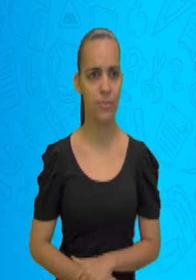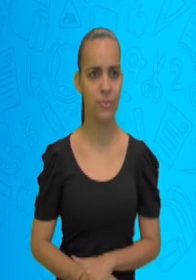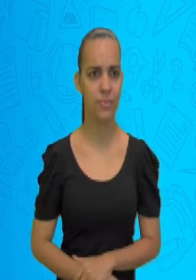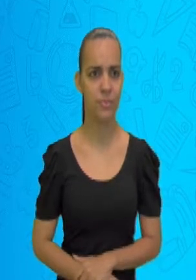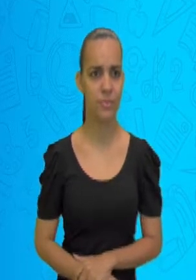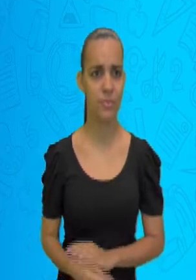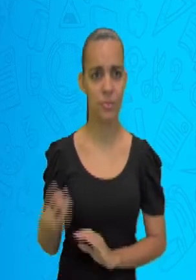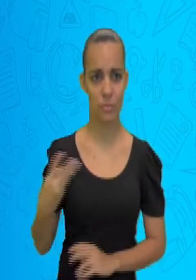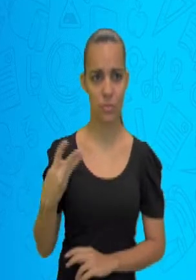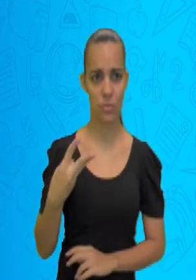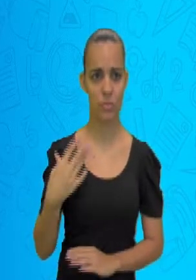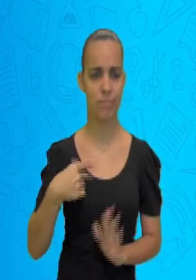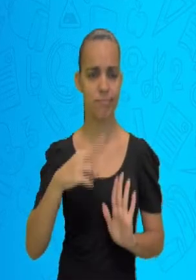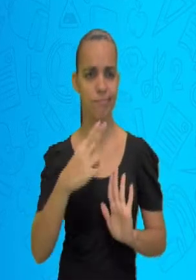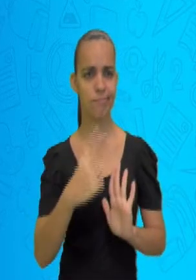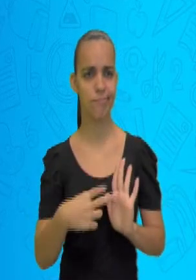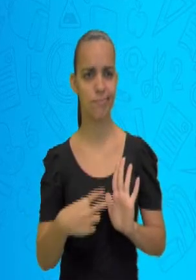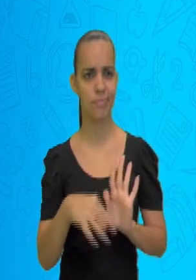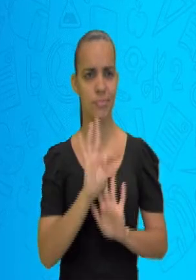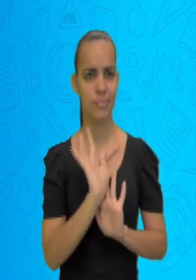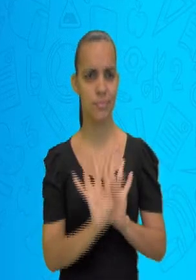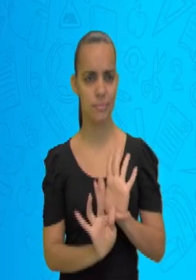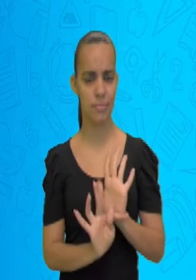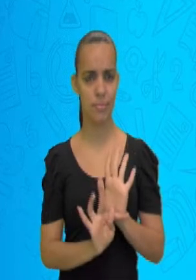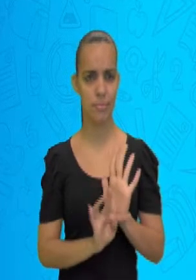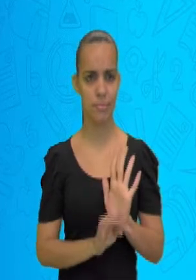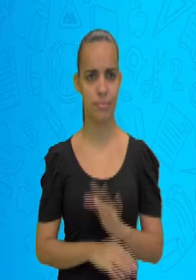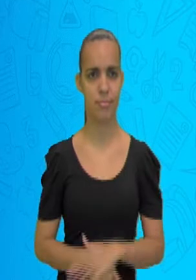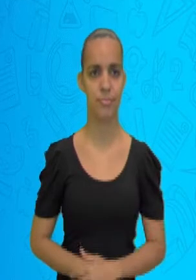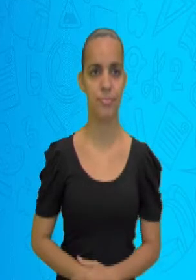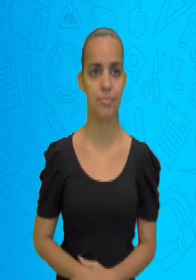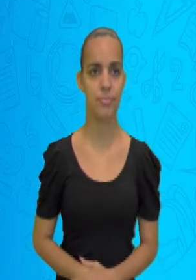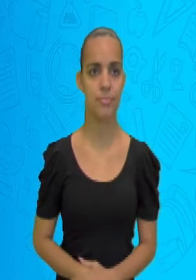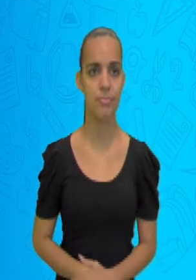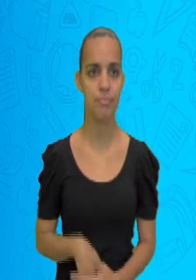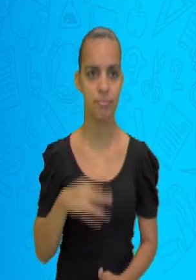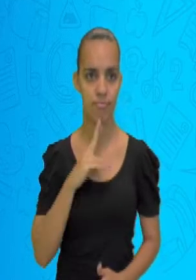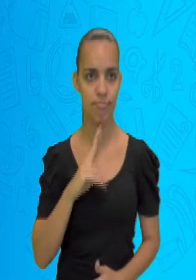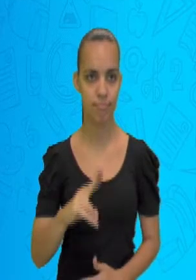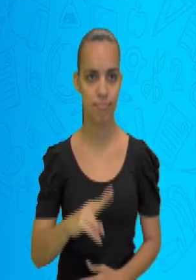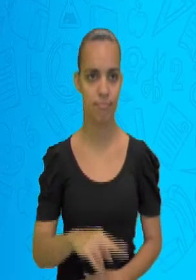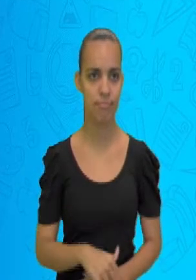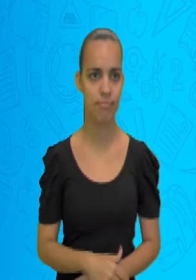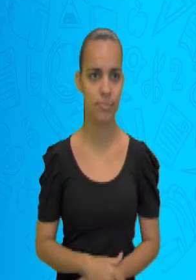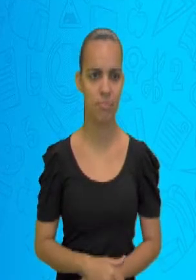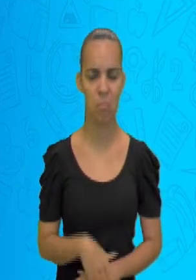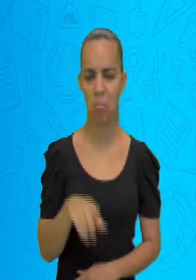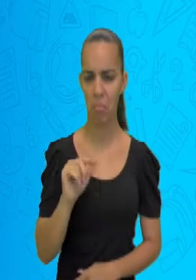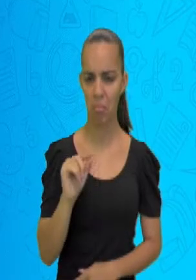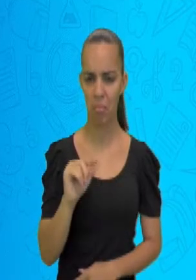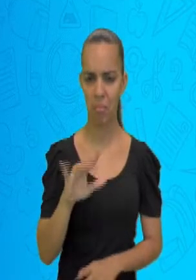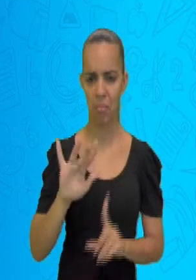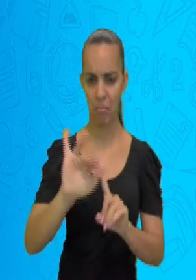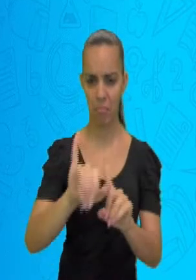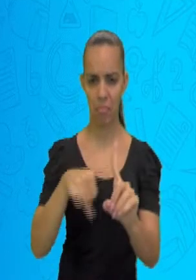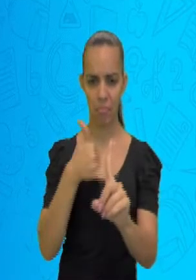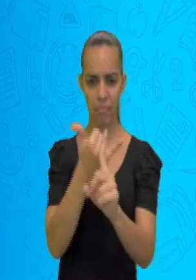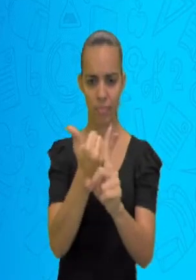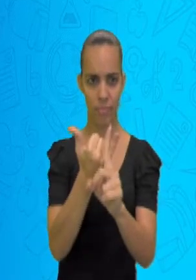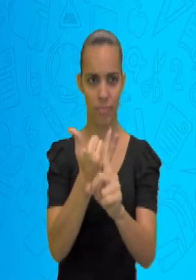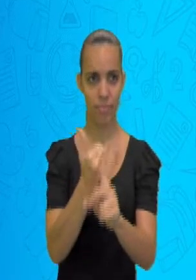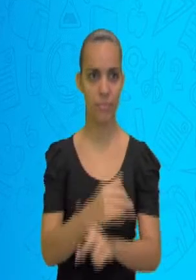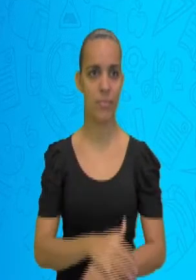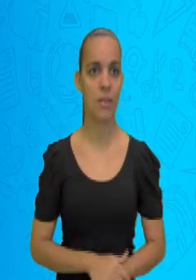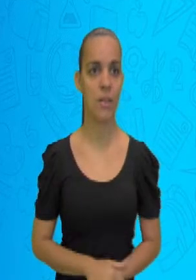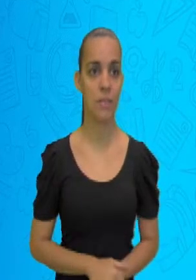3. Leia o texto abaixo e responda. O que é bullying?